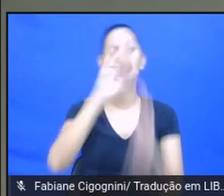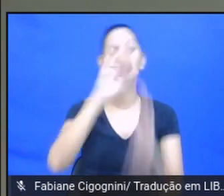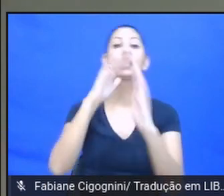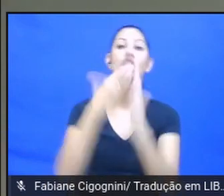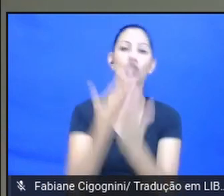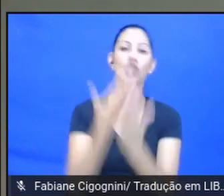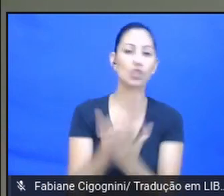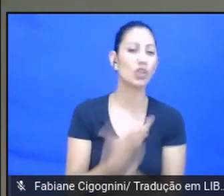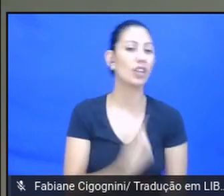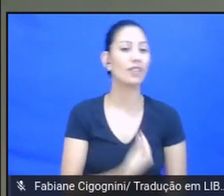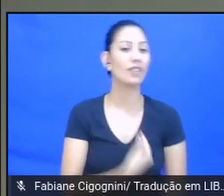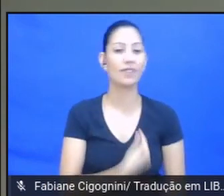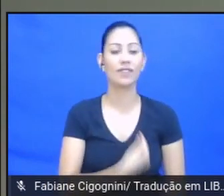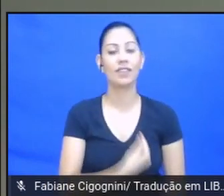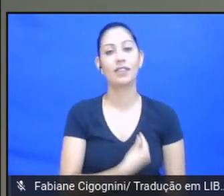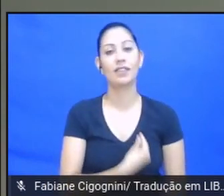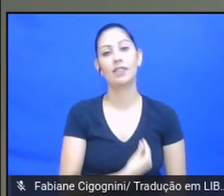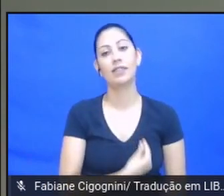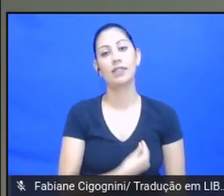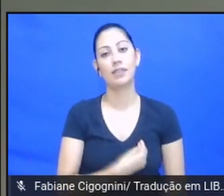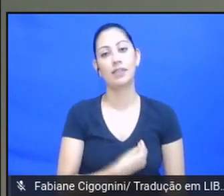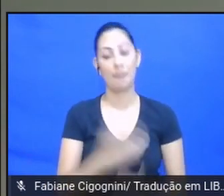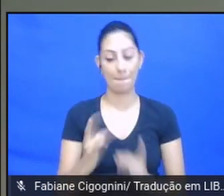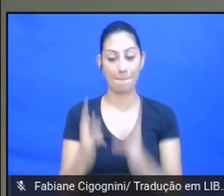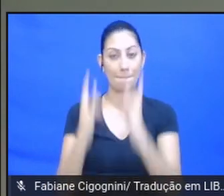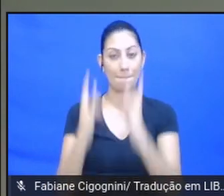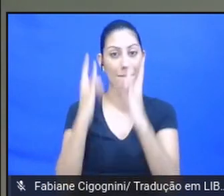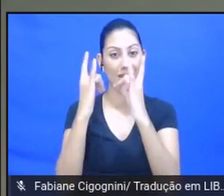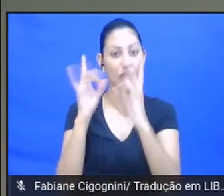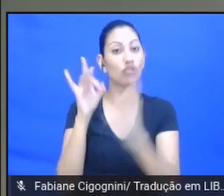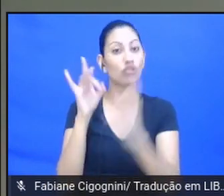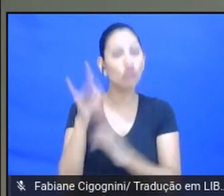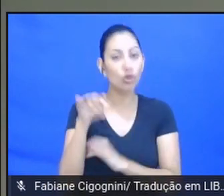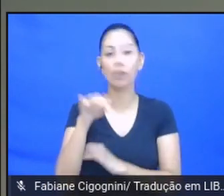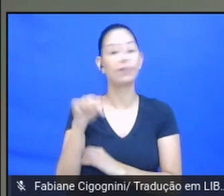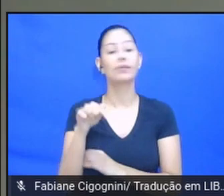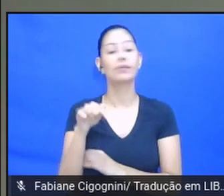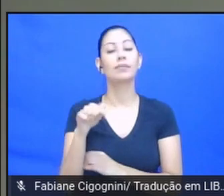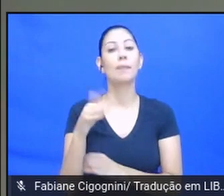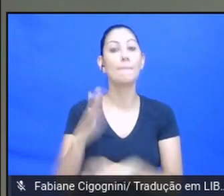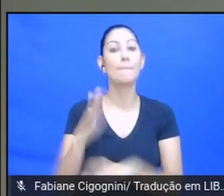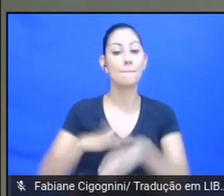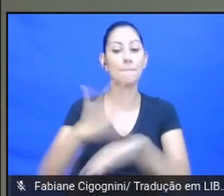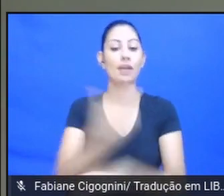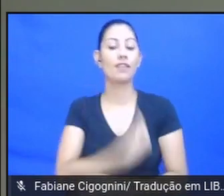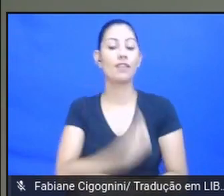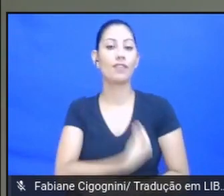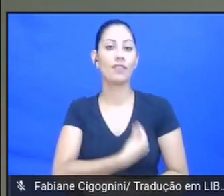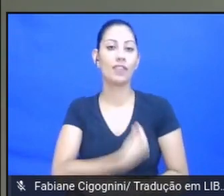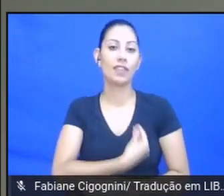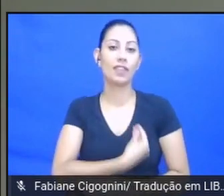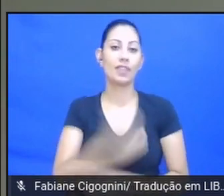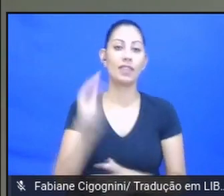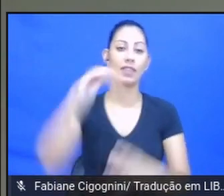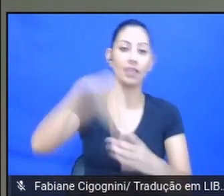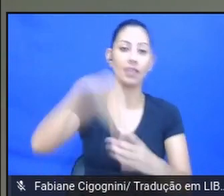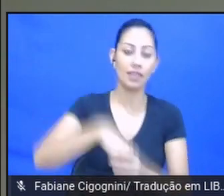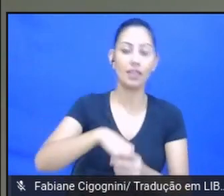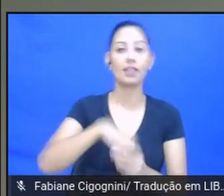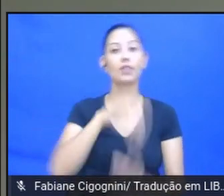e muito mais comunidades de compartilhamento. É isso que eu desejo e espero que